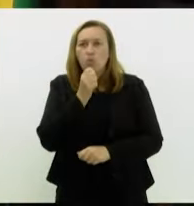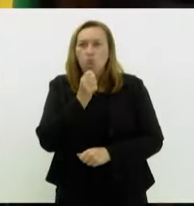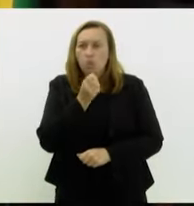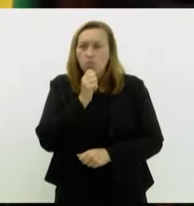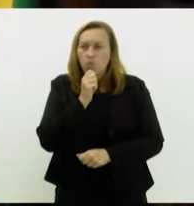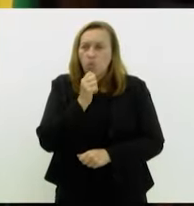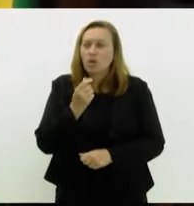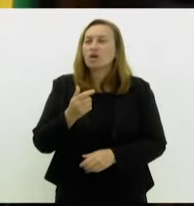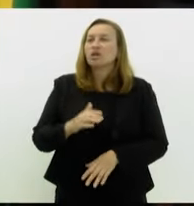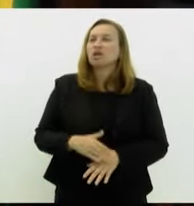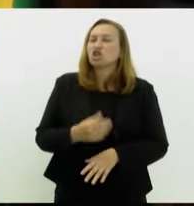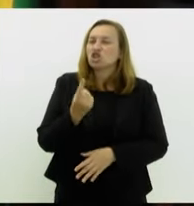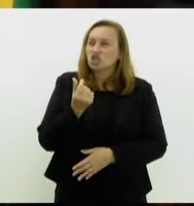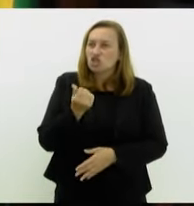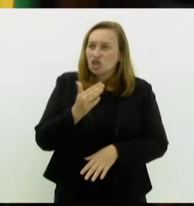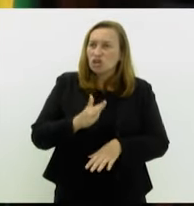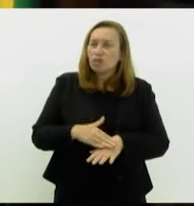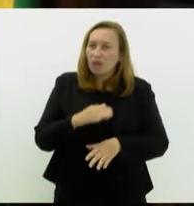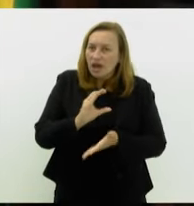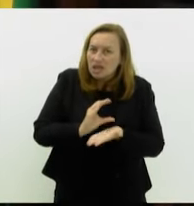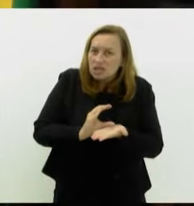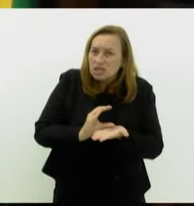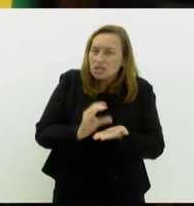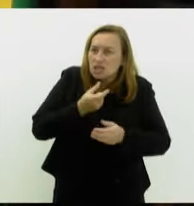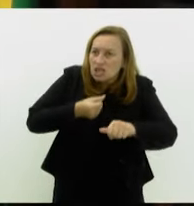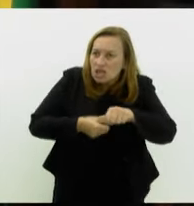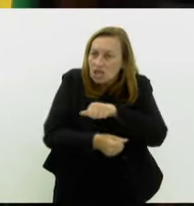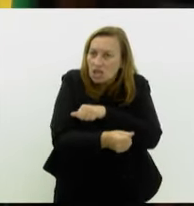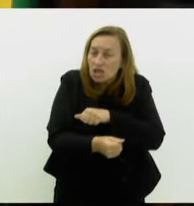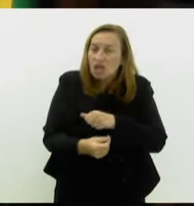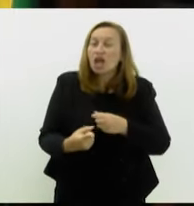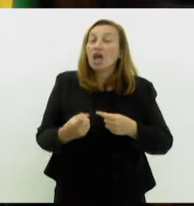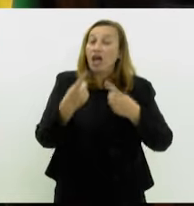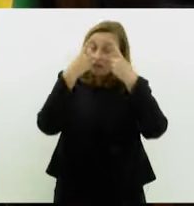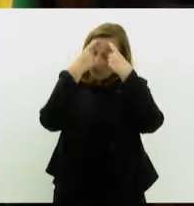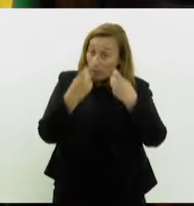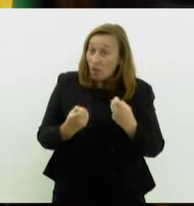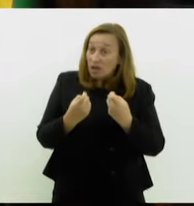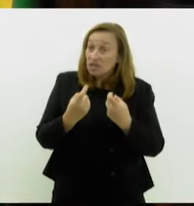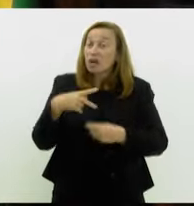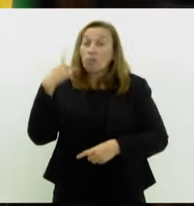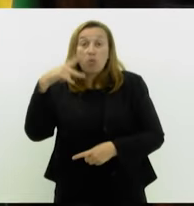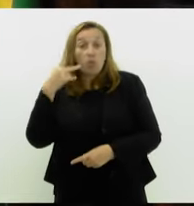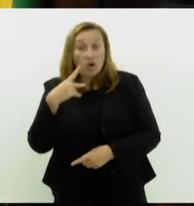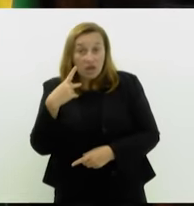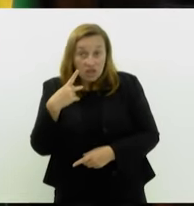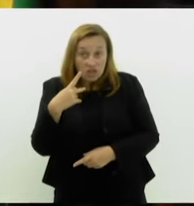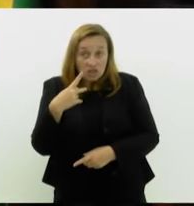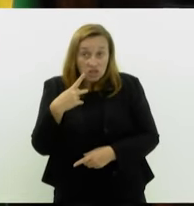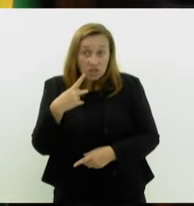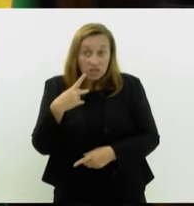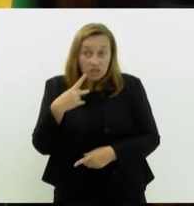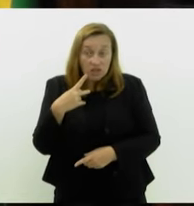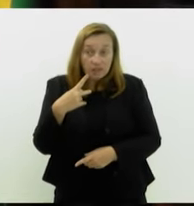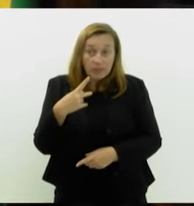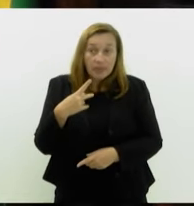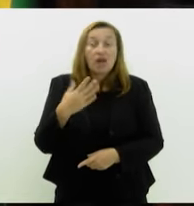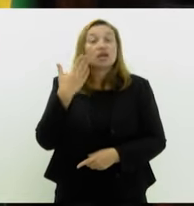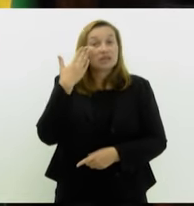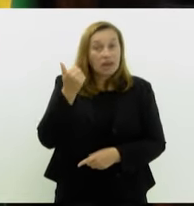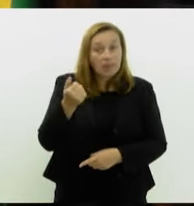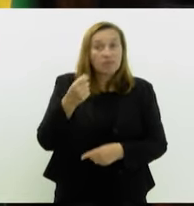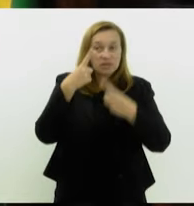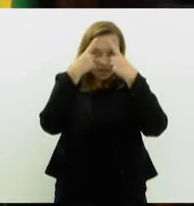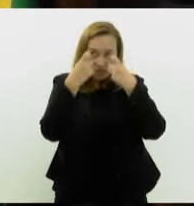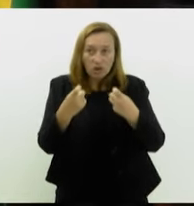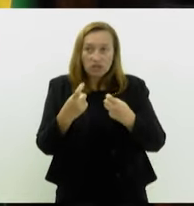e não investir isso daí é violência política e nós sabemos perfeitamente que essa violência